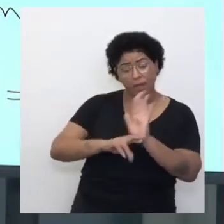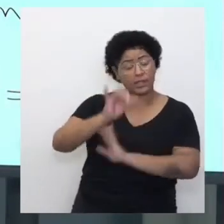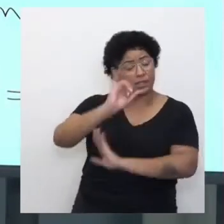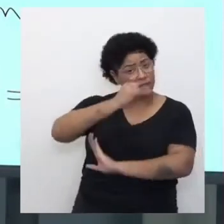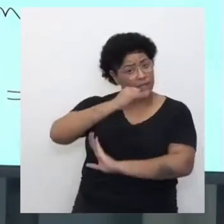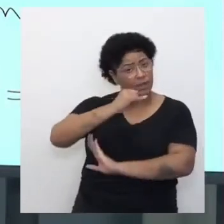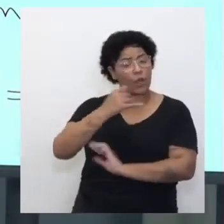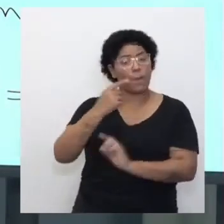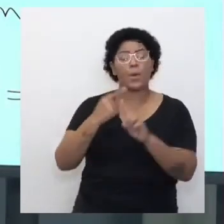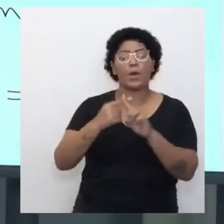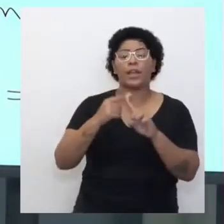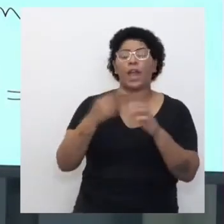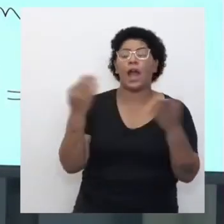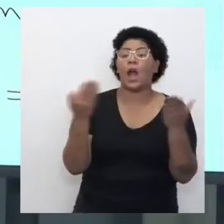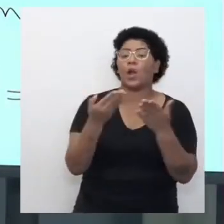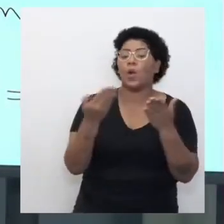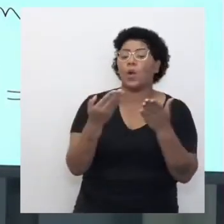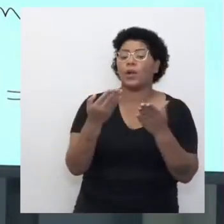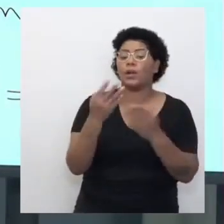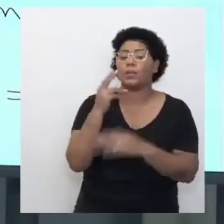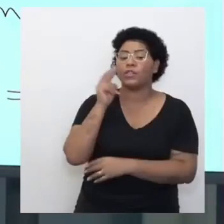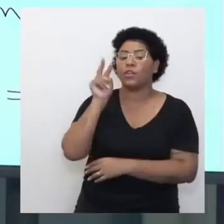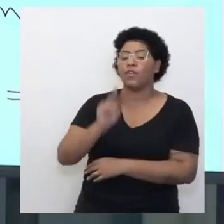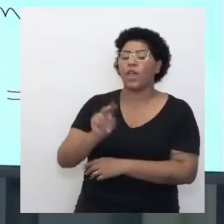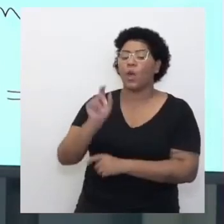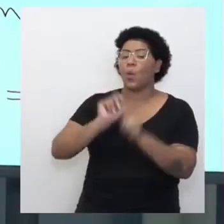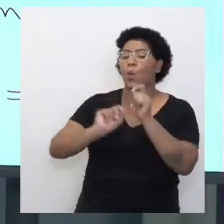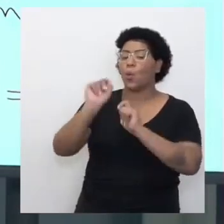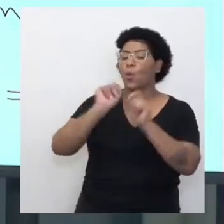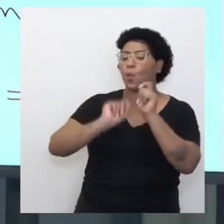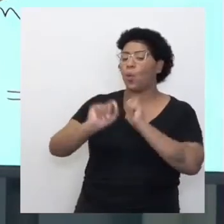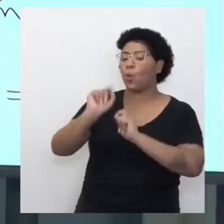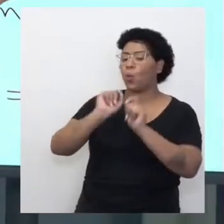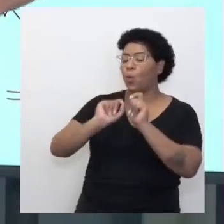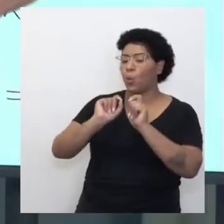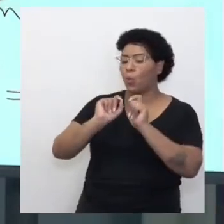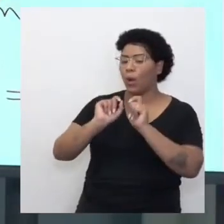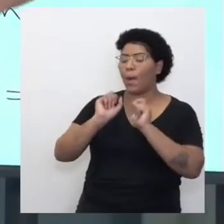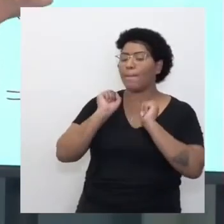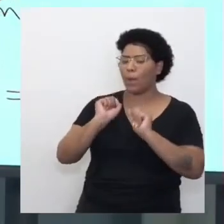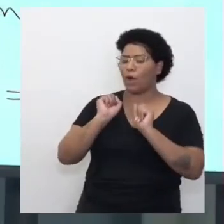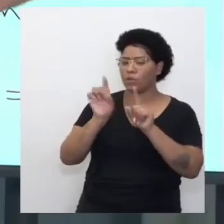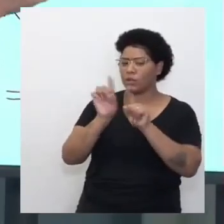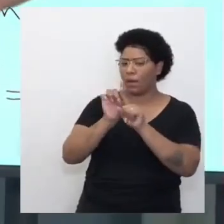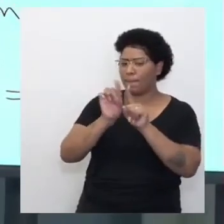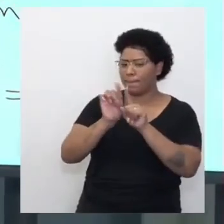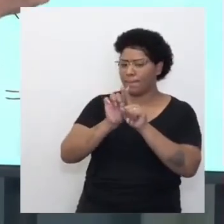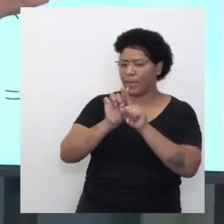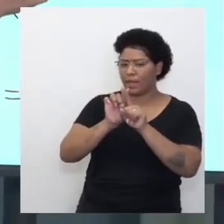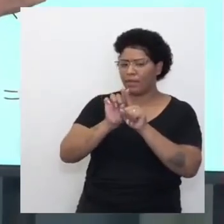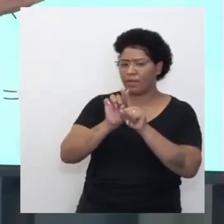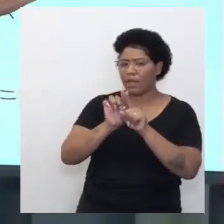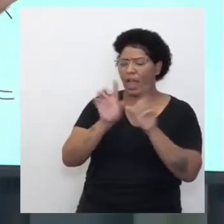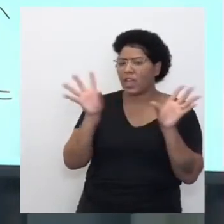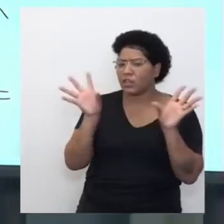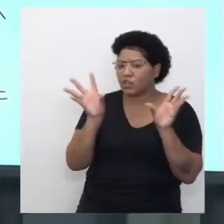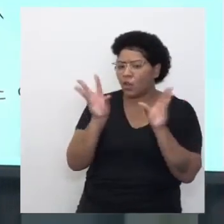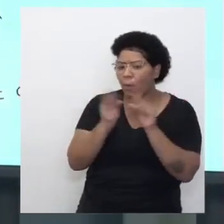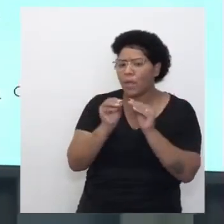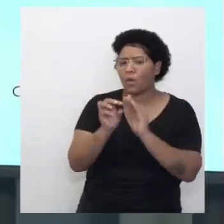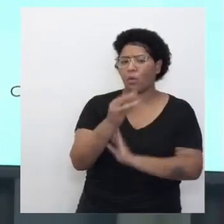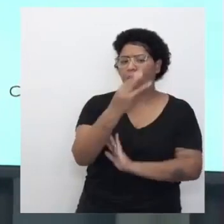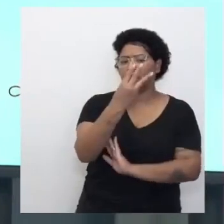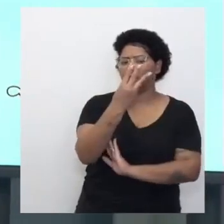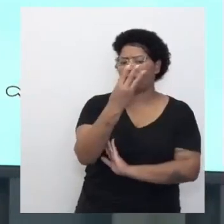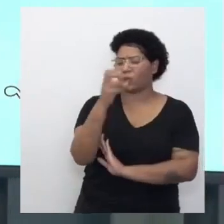mesmo. Agora, o que eu tenho que verificar? Eu ainda tenho que verificar se eu posso simplificar o 3 com o 5. Ah, eu sei